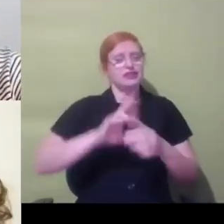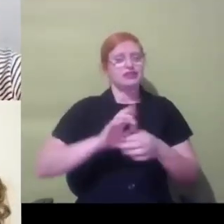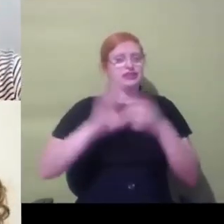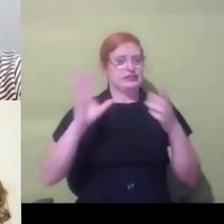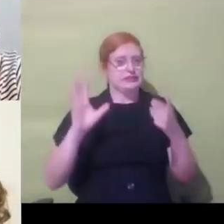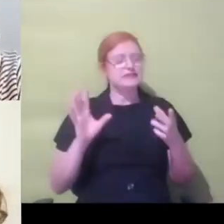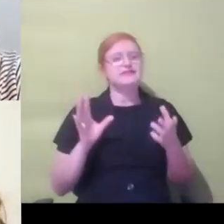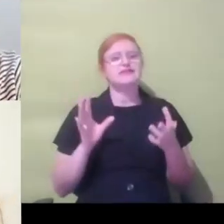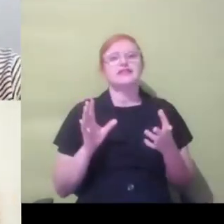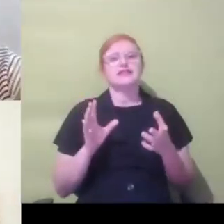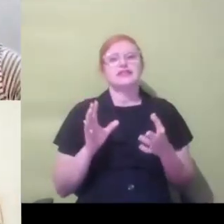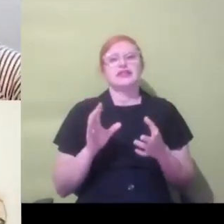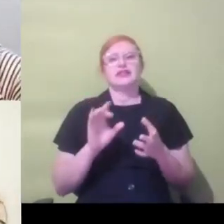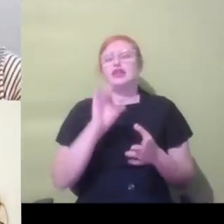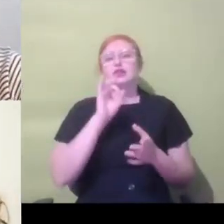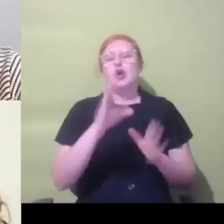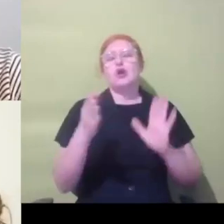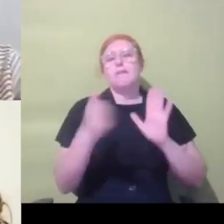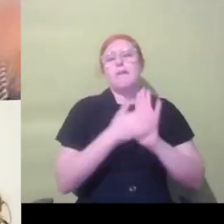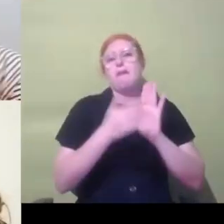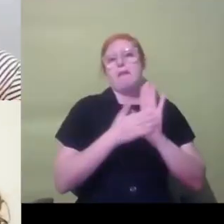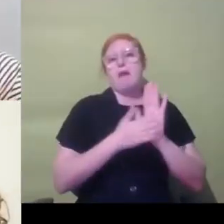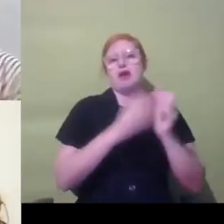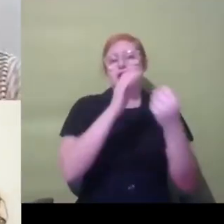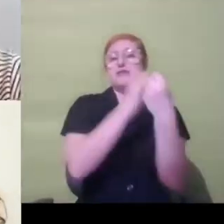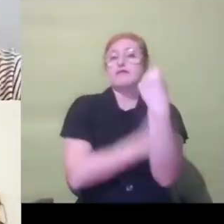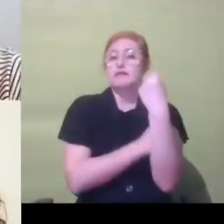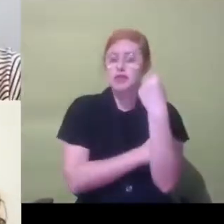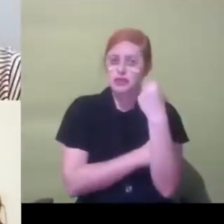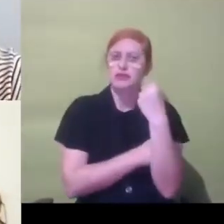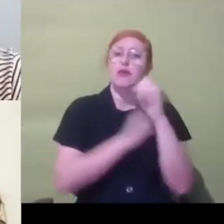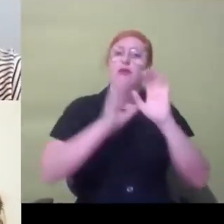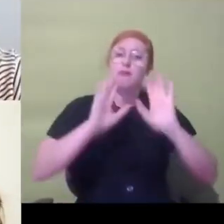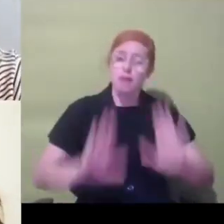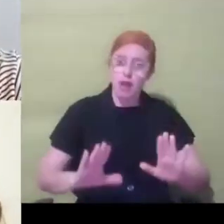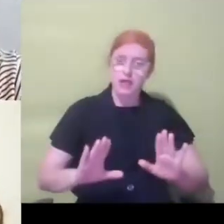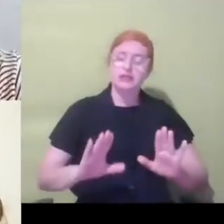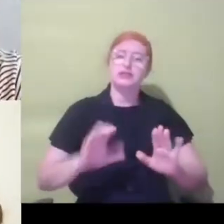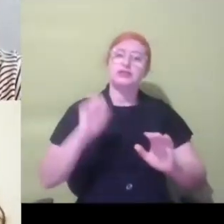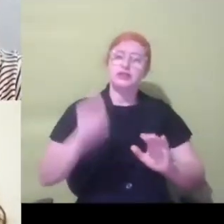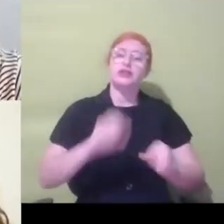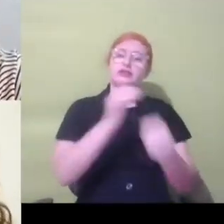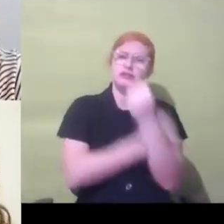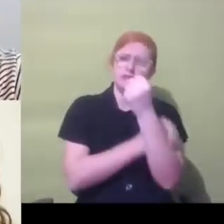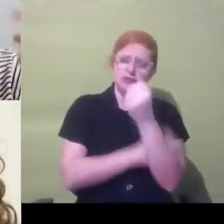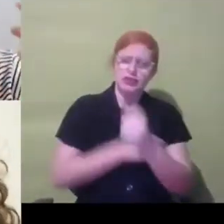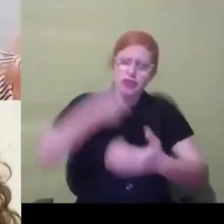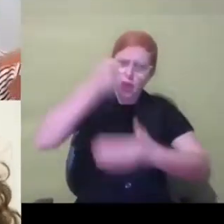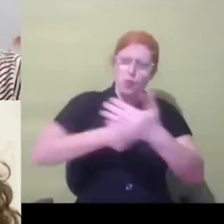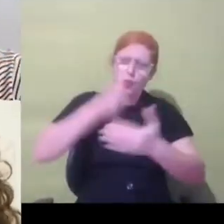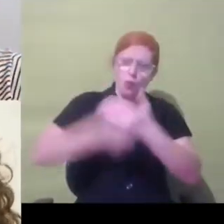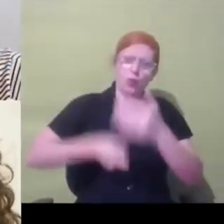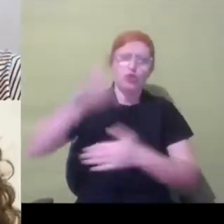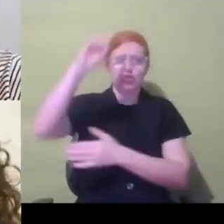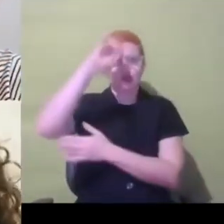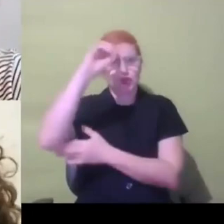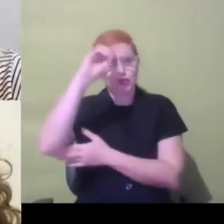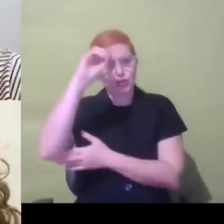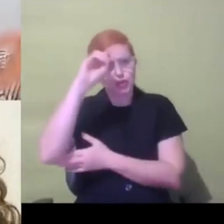propõe a partir desse feminismo. A gente parte de um feminismo que é o feminismo da luta cotidiana, né? Que é o